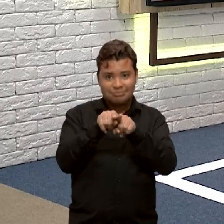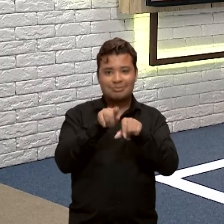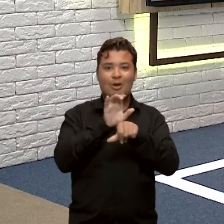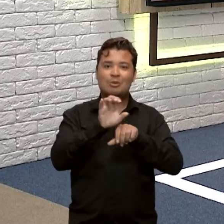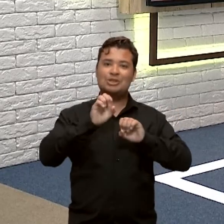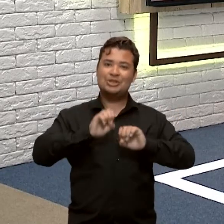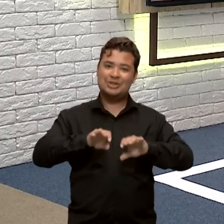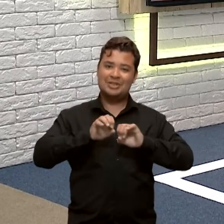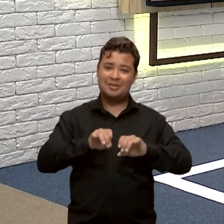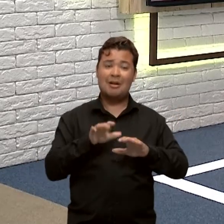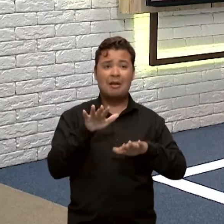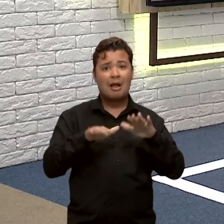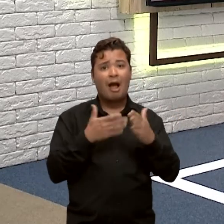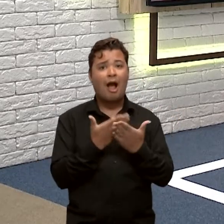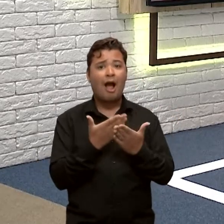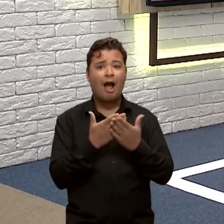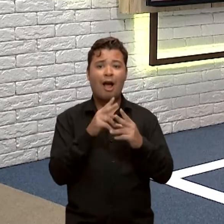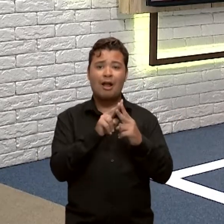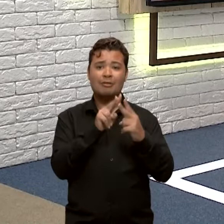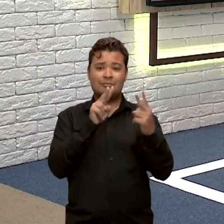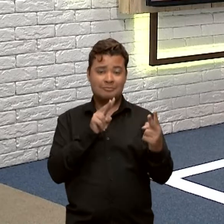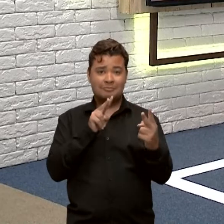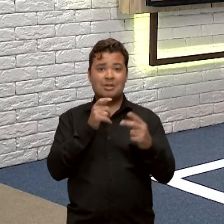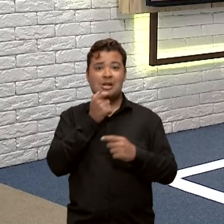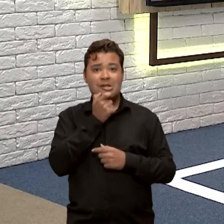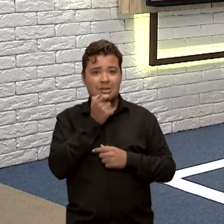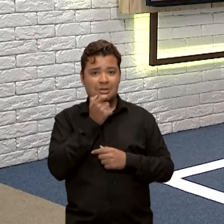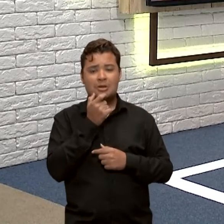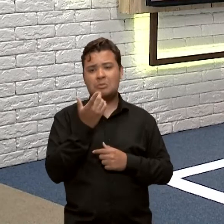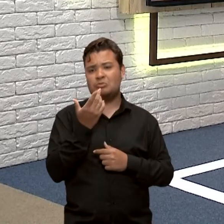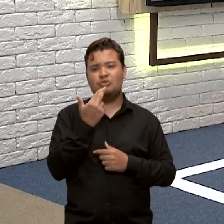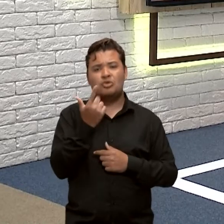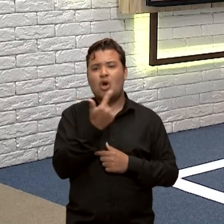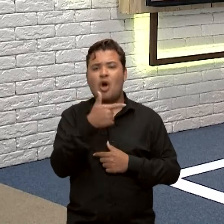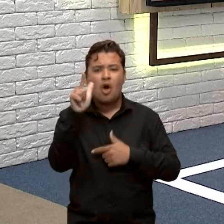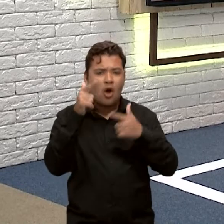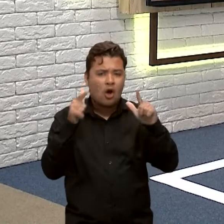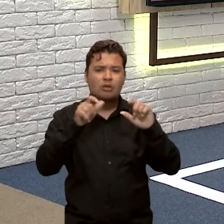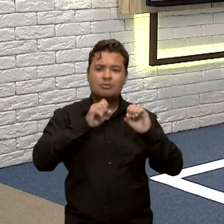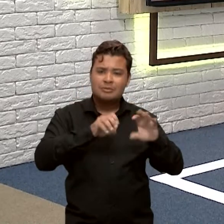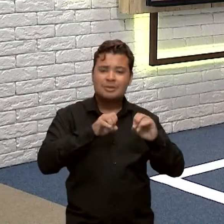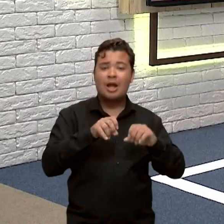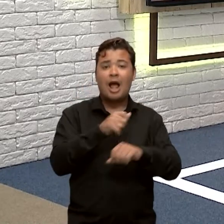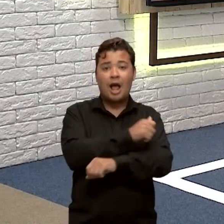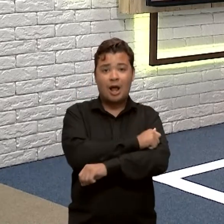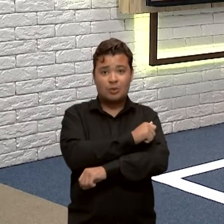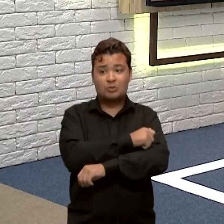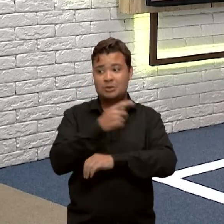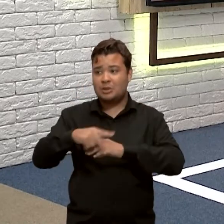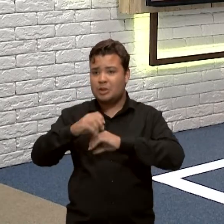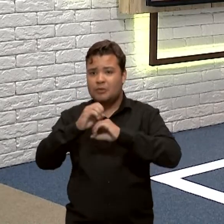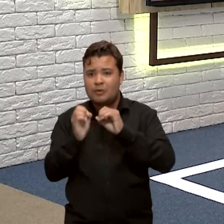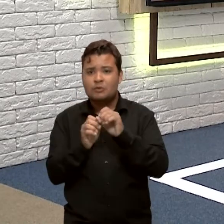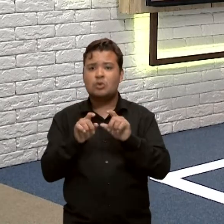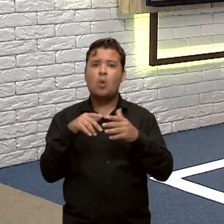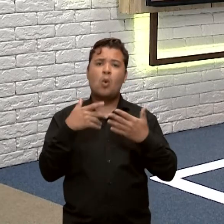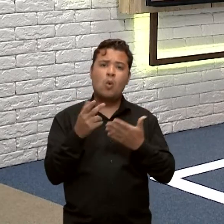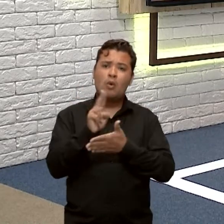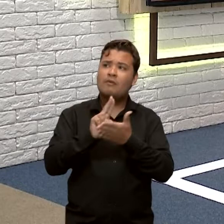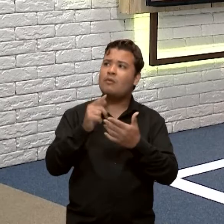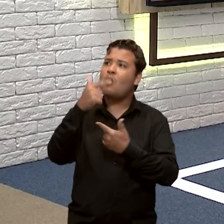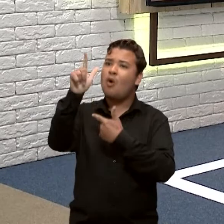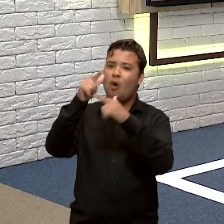aula online em língua estrangeira, envolvendo alunos da UFG e de outras instituições, que a gente chama de cursos